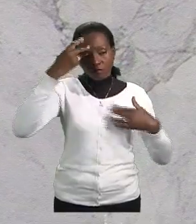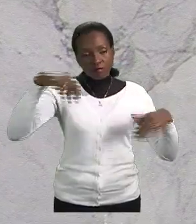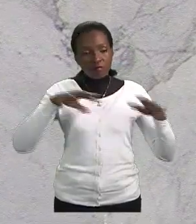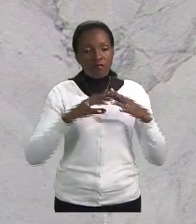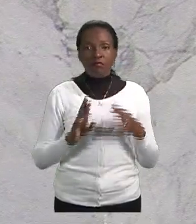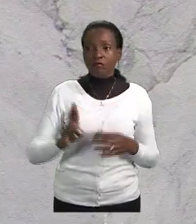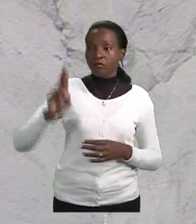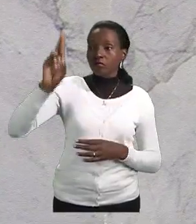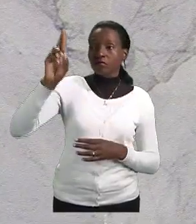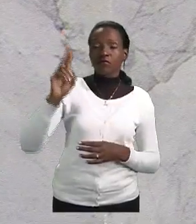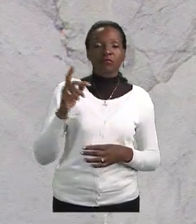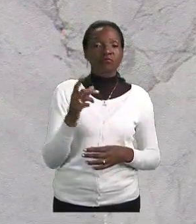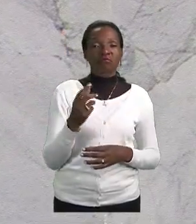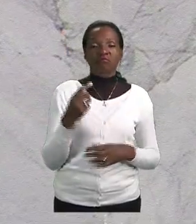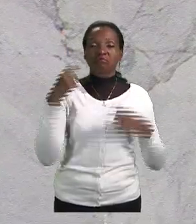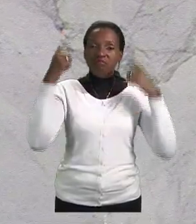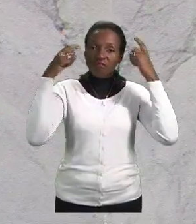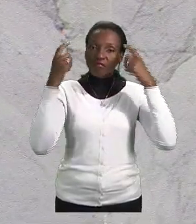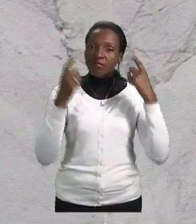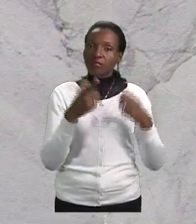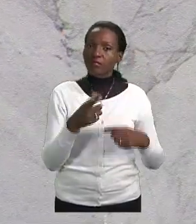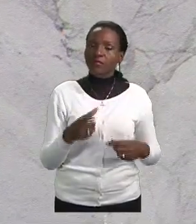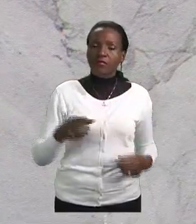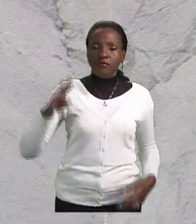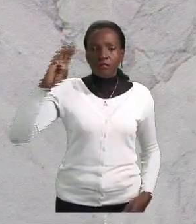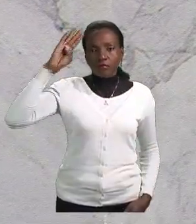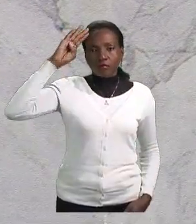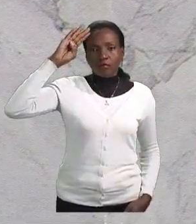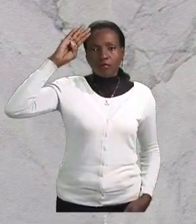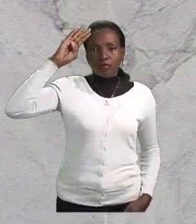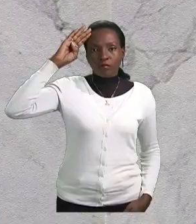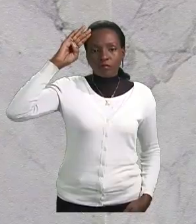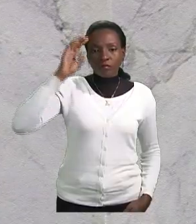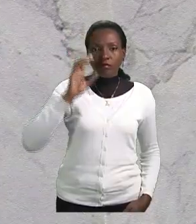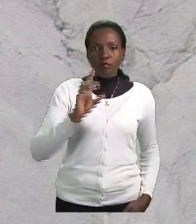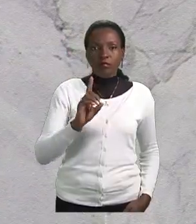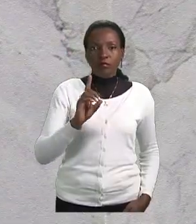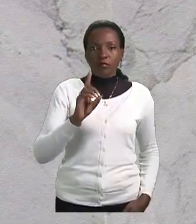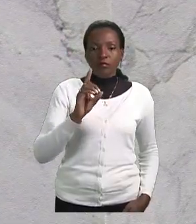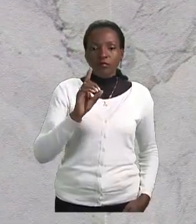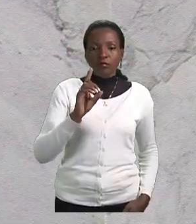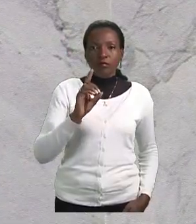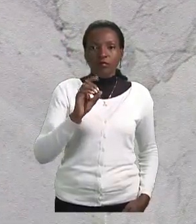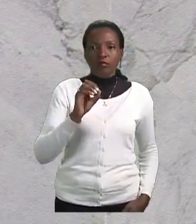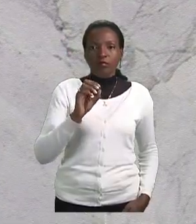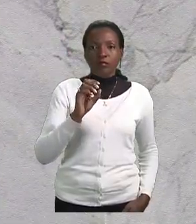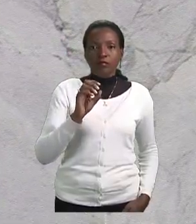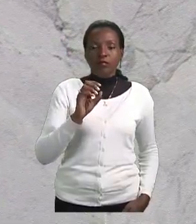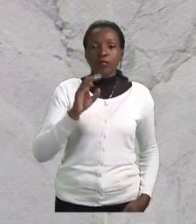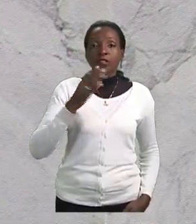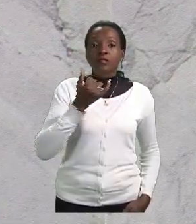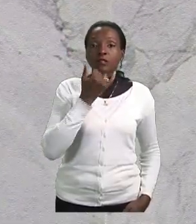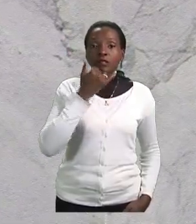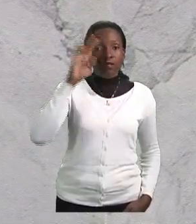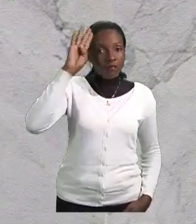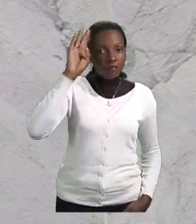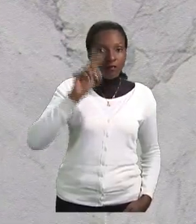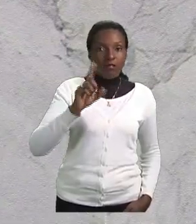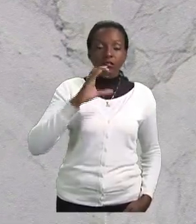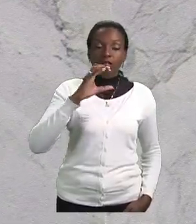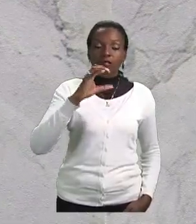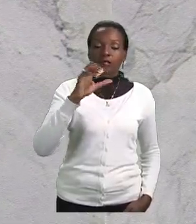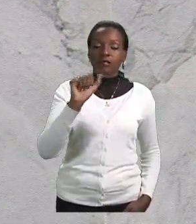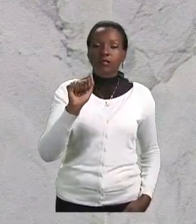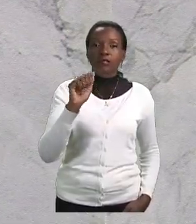o o o soldado douglas fontes não perdão cabo o cabo douglas fontes